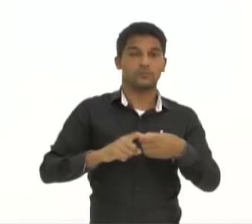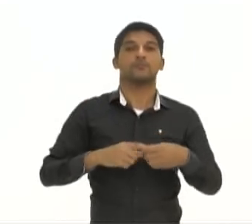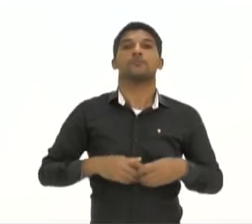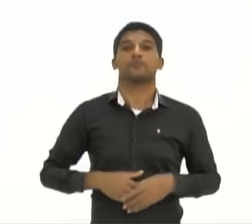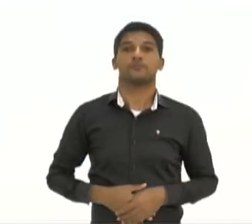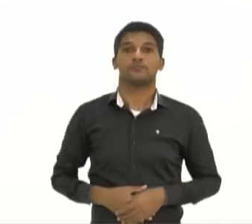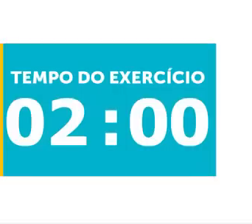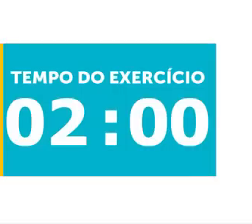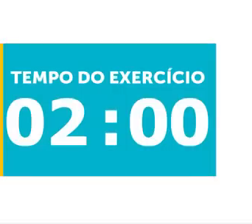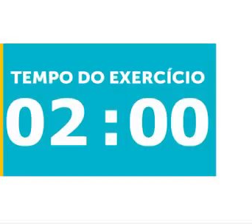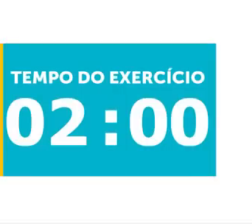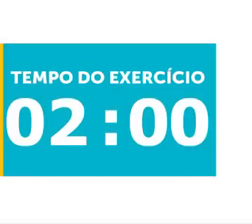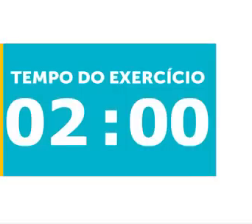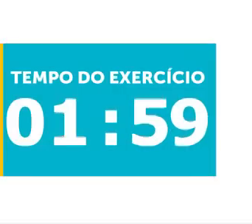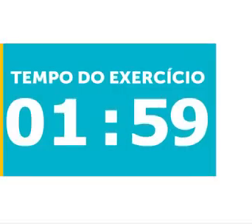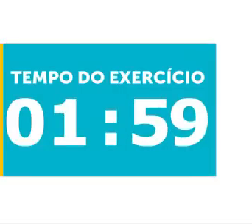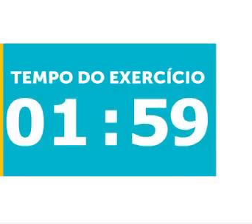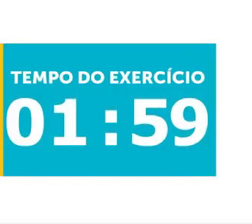segunda questão.